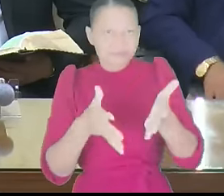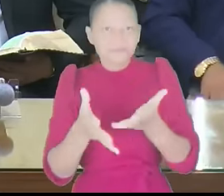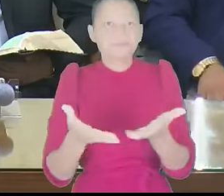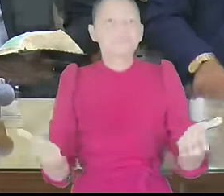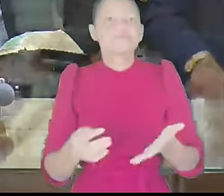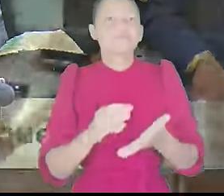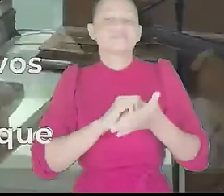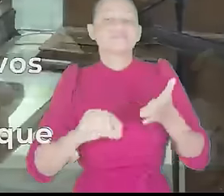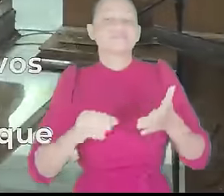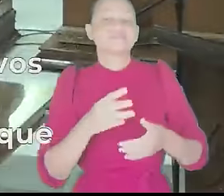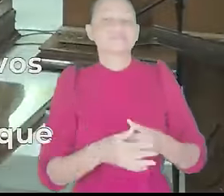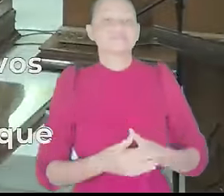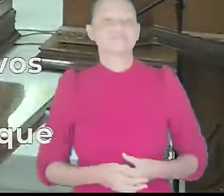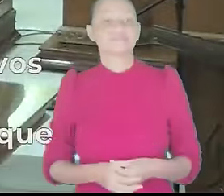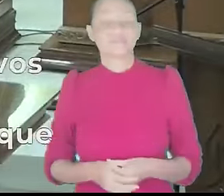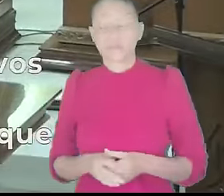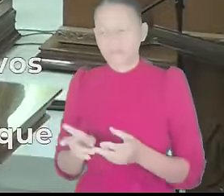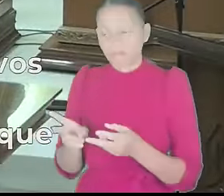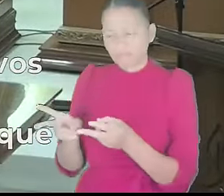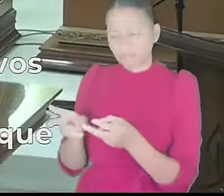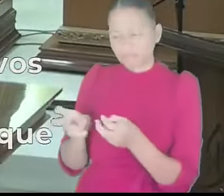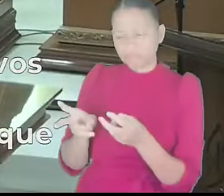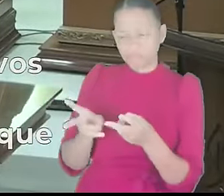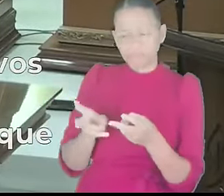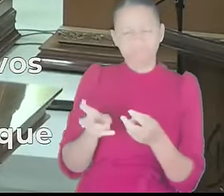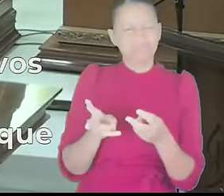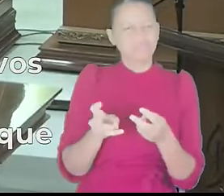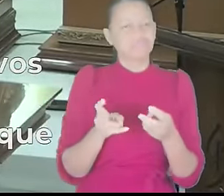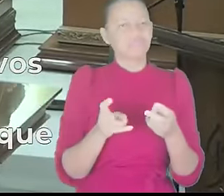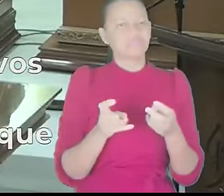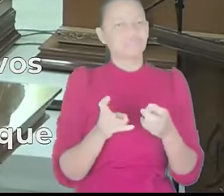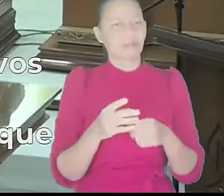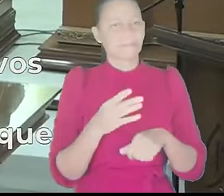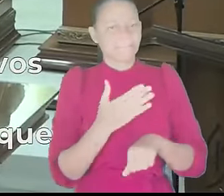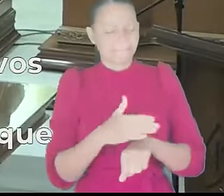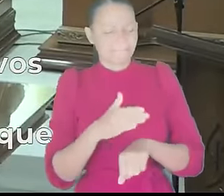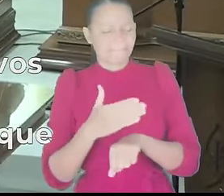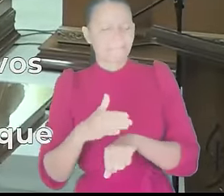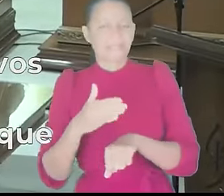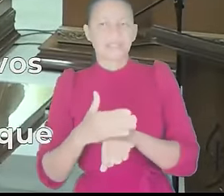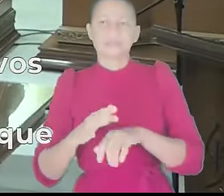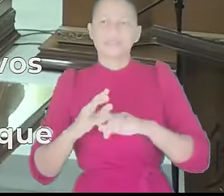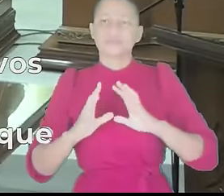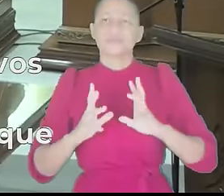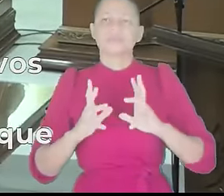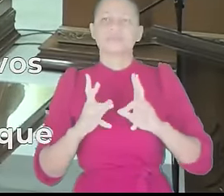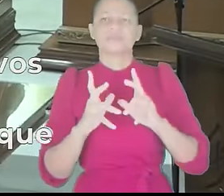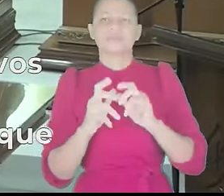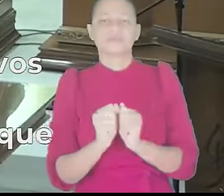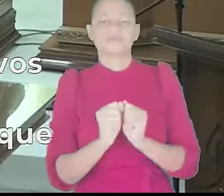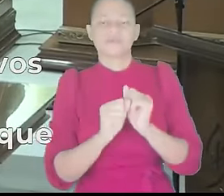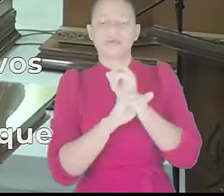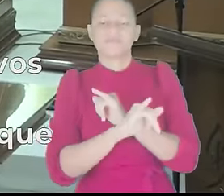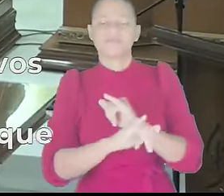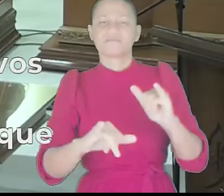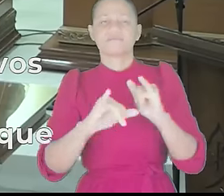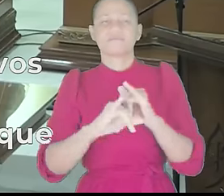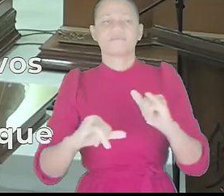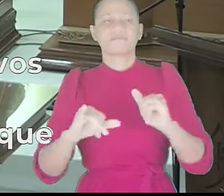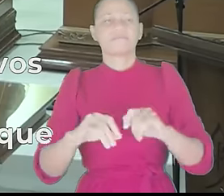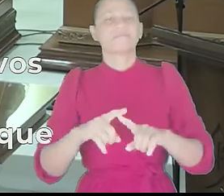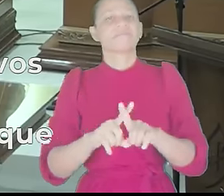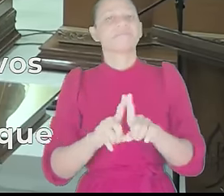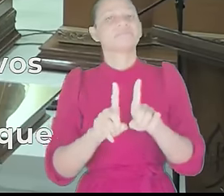3. Observai, pois, e praticai tudo o que vos disserem,